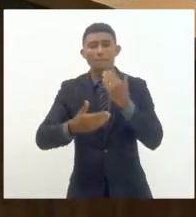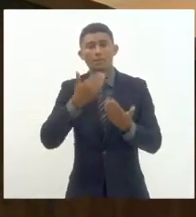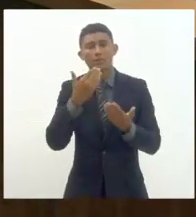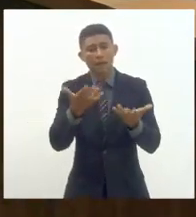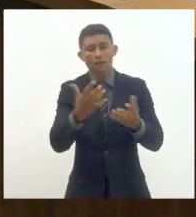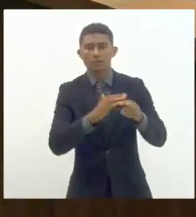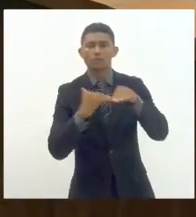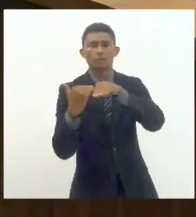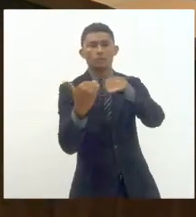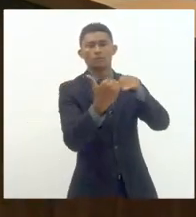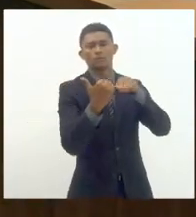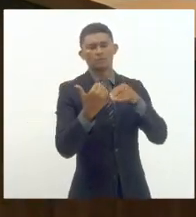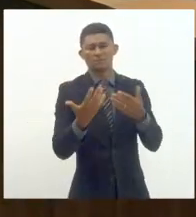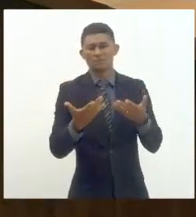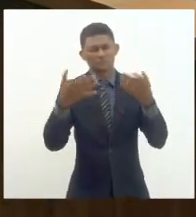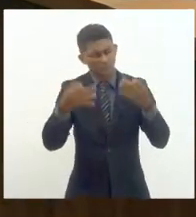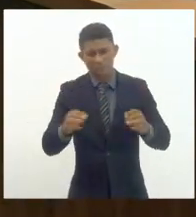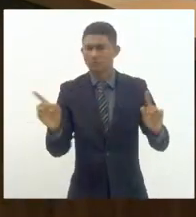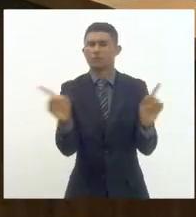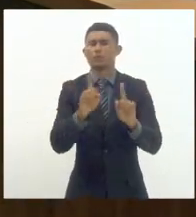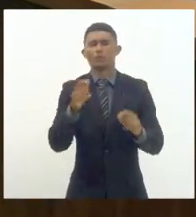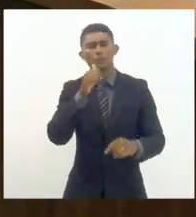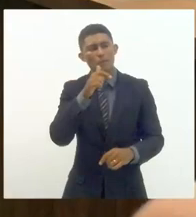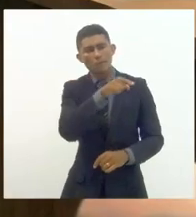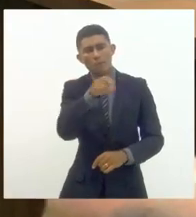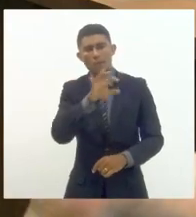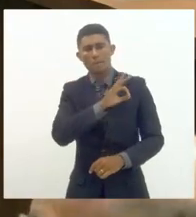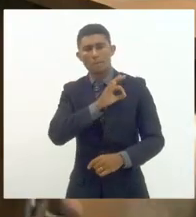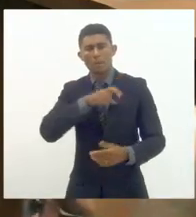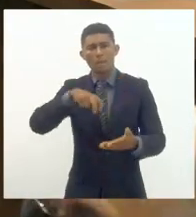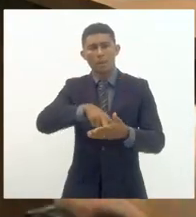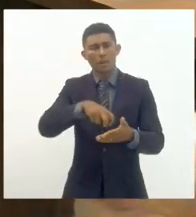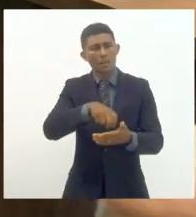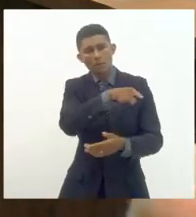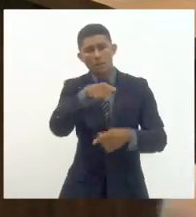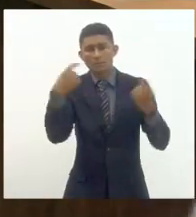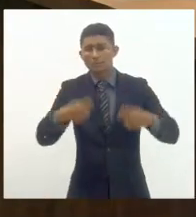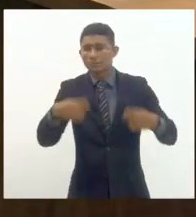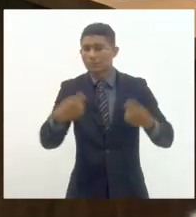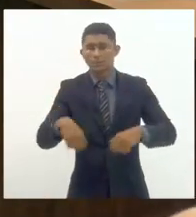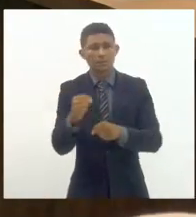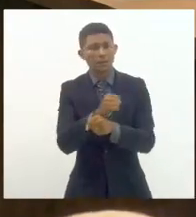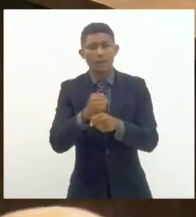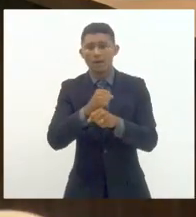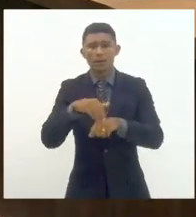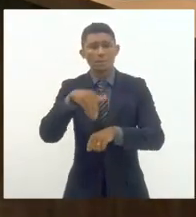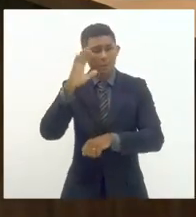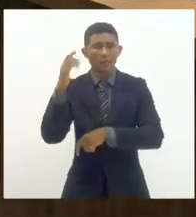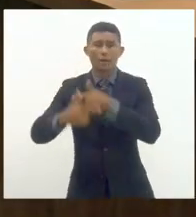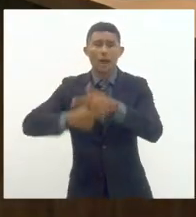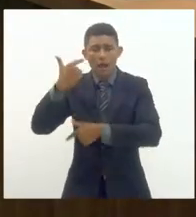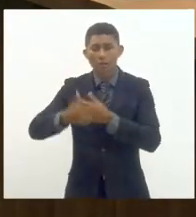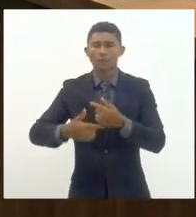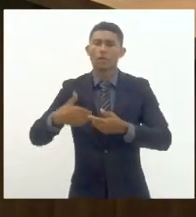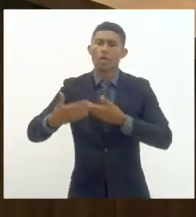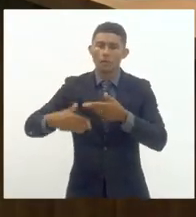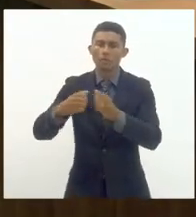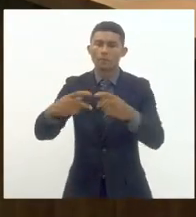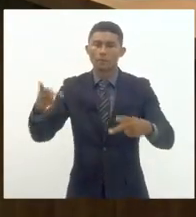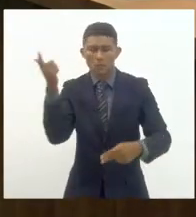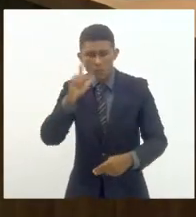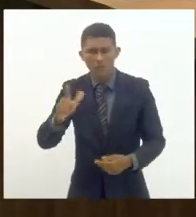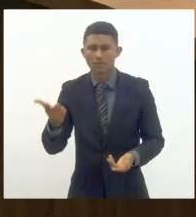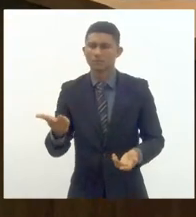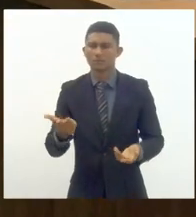justo que mulheres penais tenham que cumprir um tempo a mais, mais tempo de serviço para se aposentar.